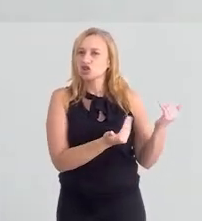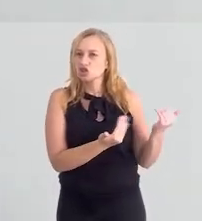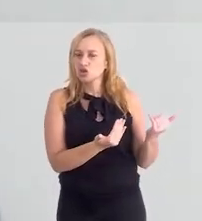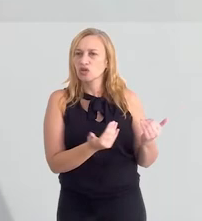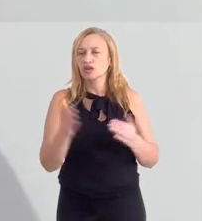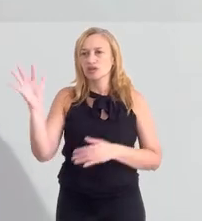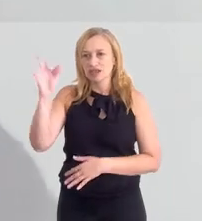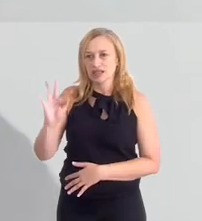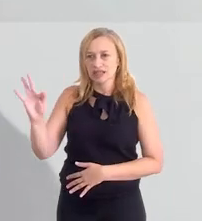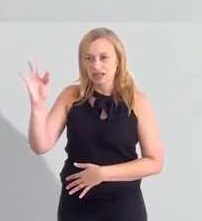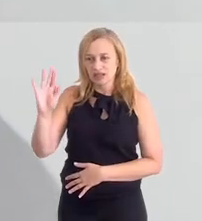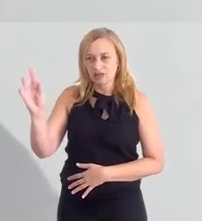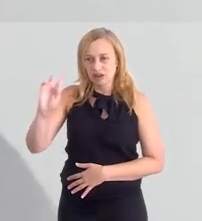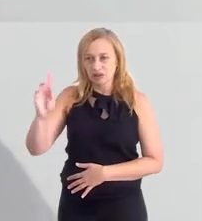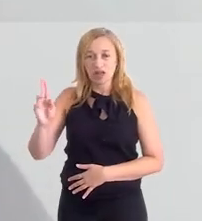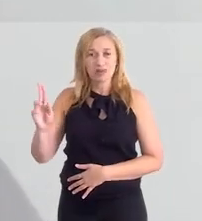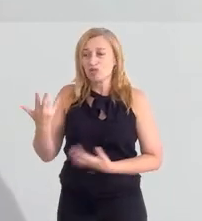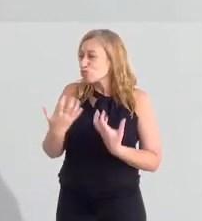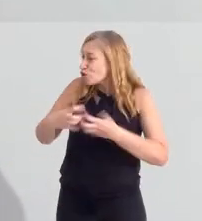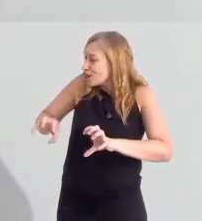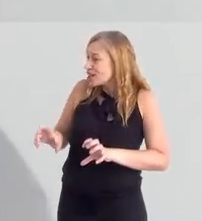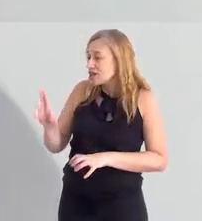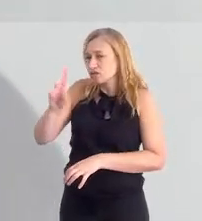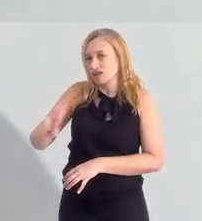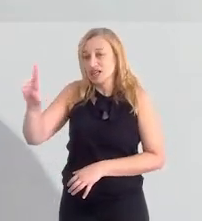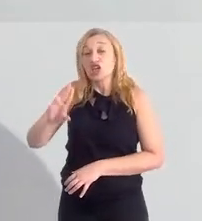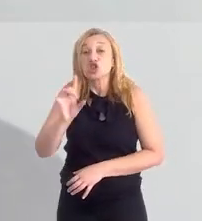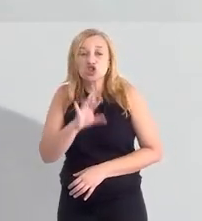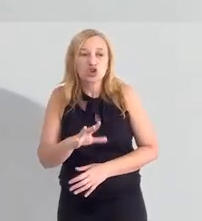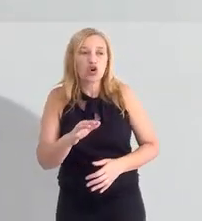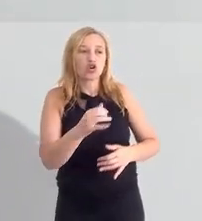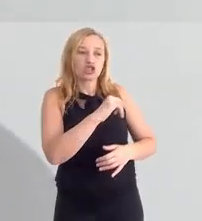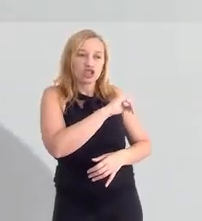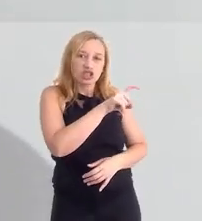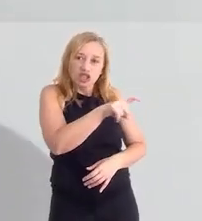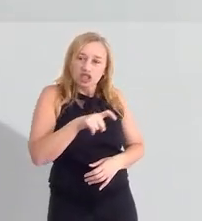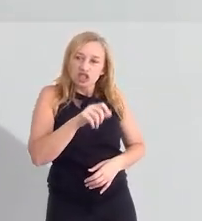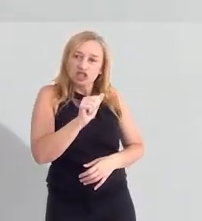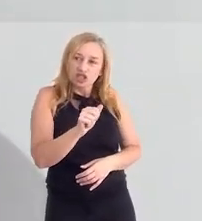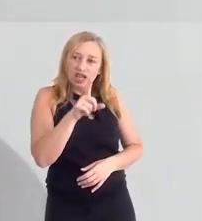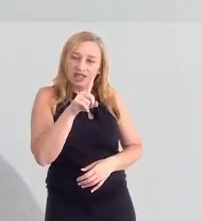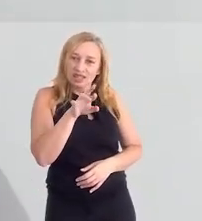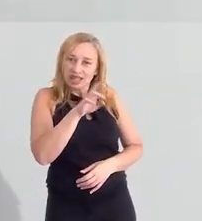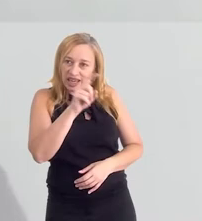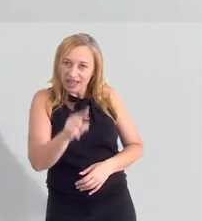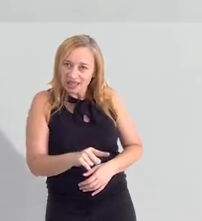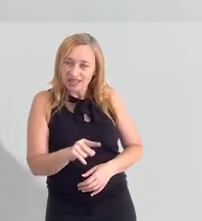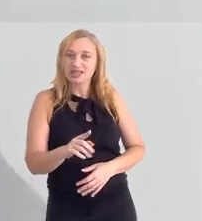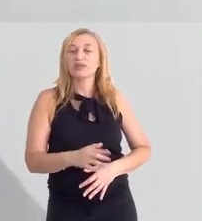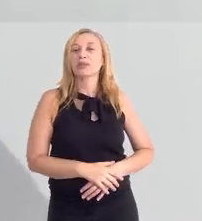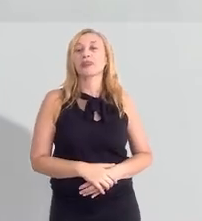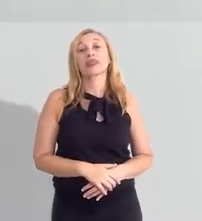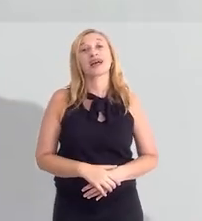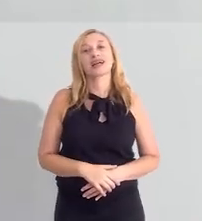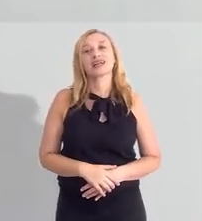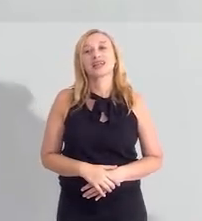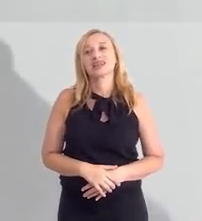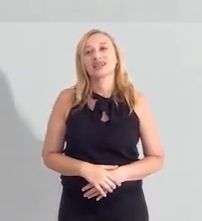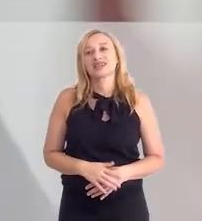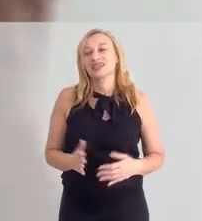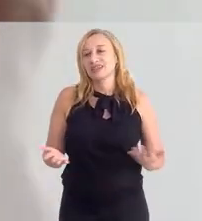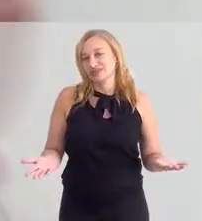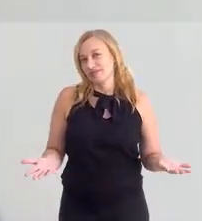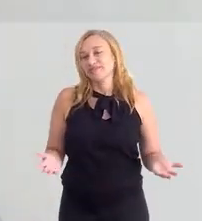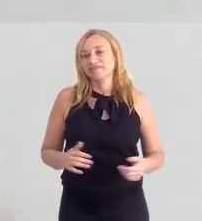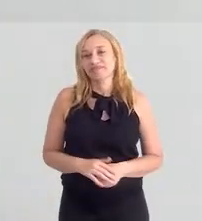jovem na universidade, mas eu não queria realmente estudar na universidade. Eu queria jogar xadrez, eu queria tentar ser jogador de xadrez. Tanto que eu não